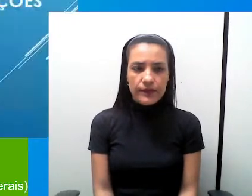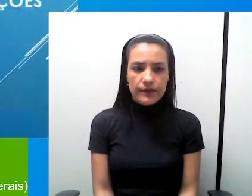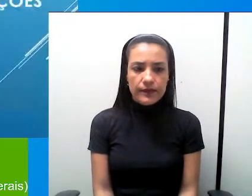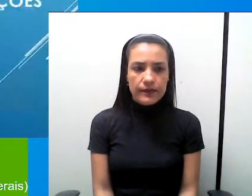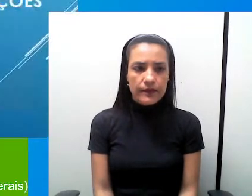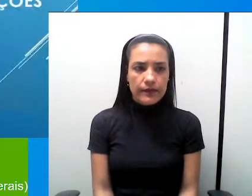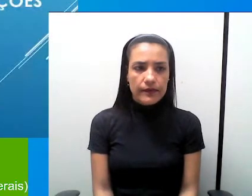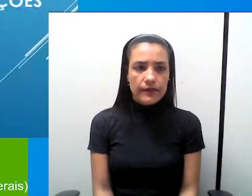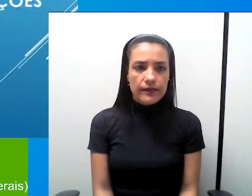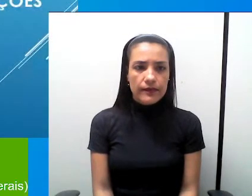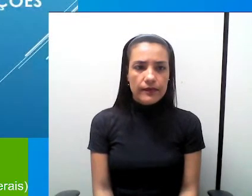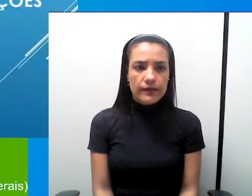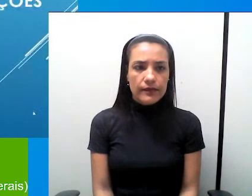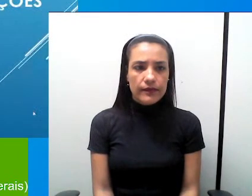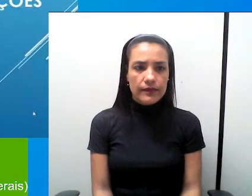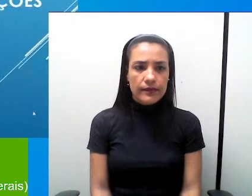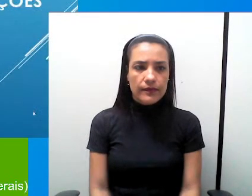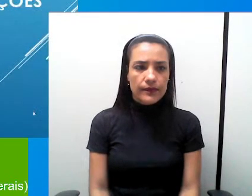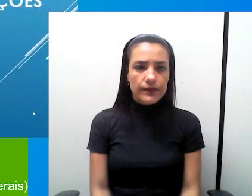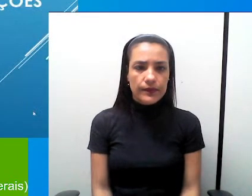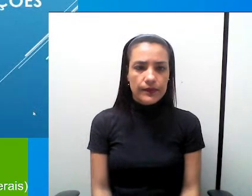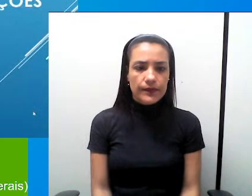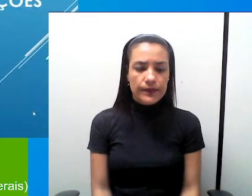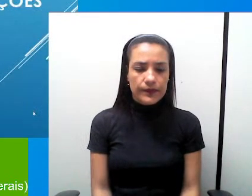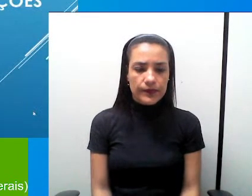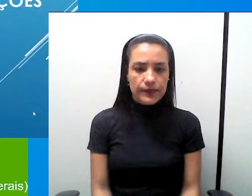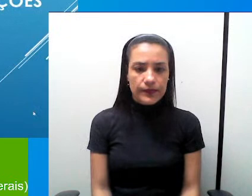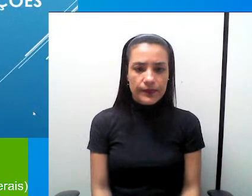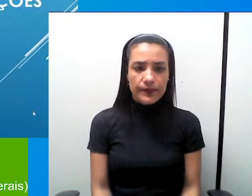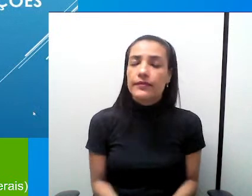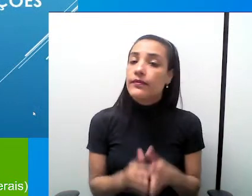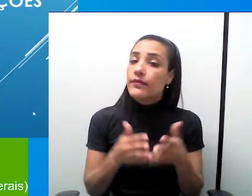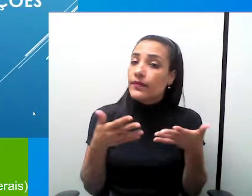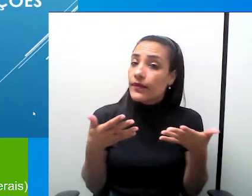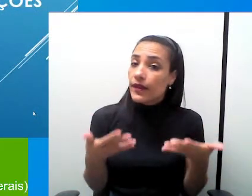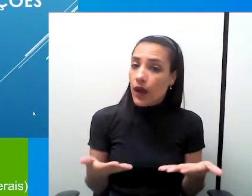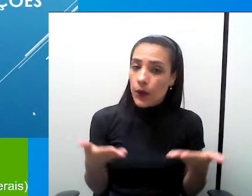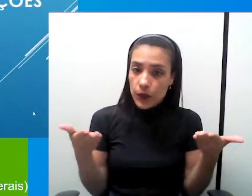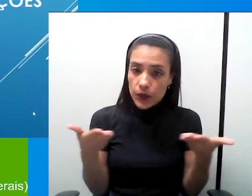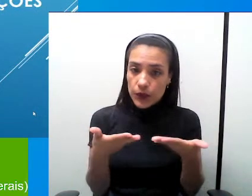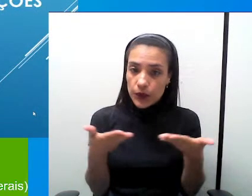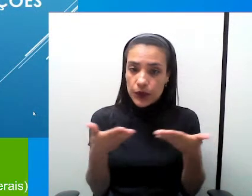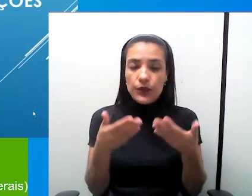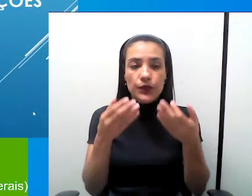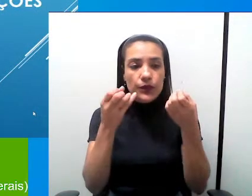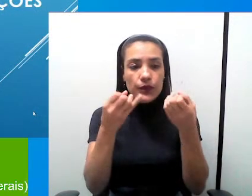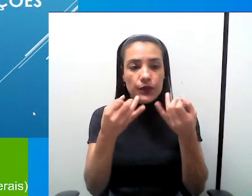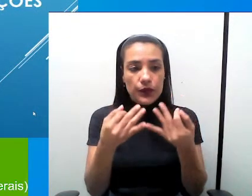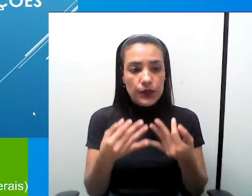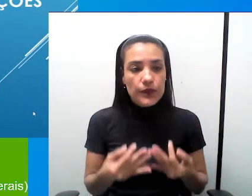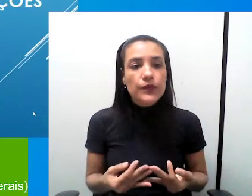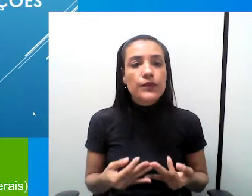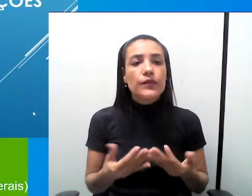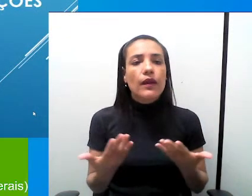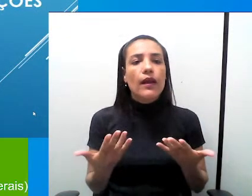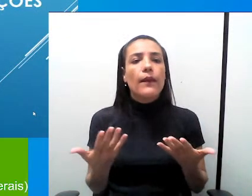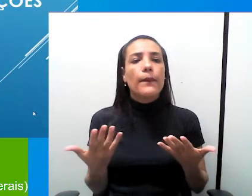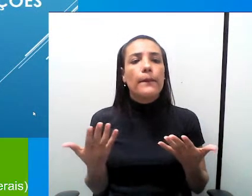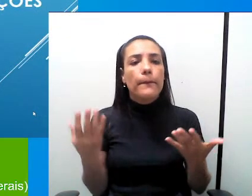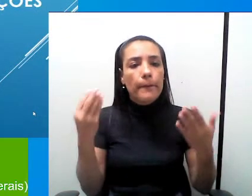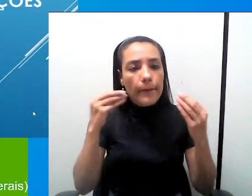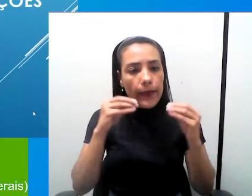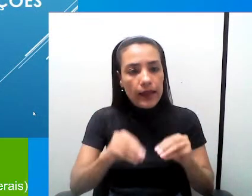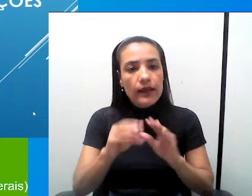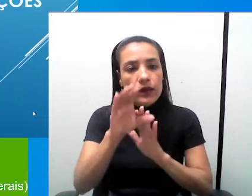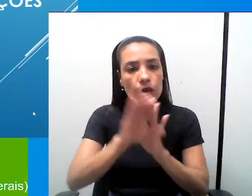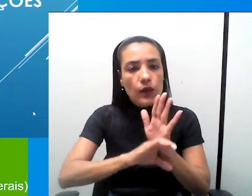Sendo projetado? Já sim, professor. Ok. Então, a gente vai falar um pouco sobre a implantação da curricularização dessas ações de extensão aqui